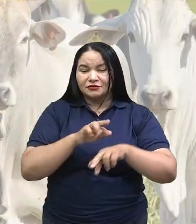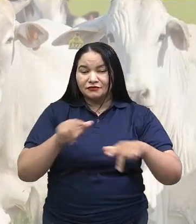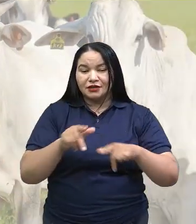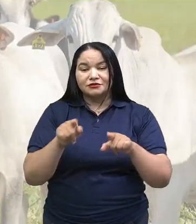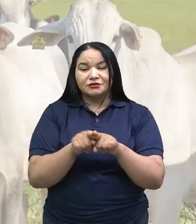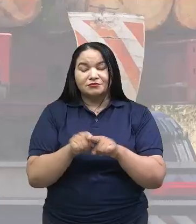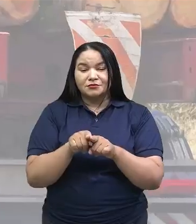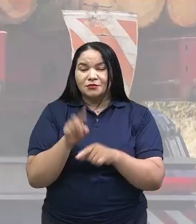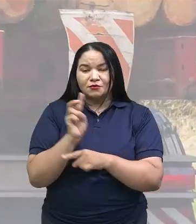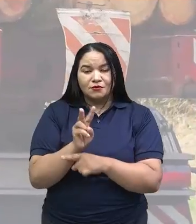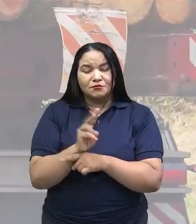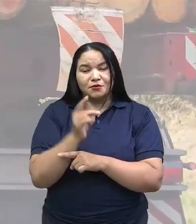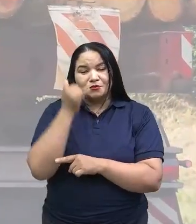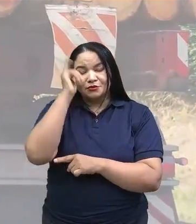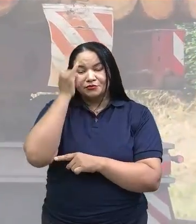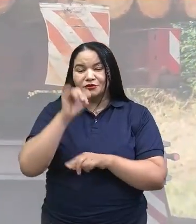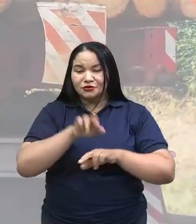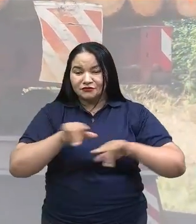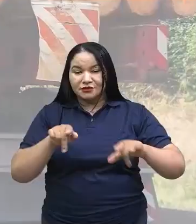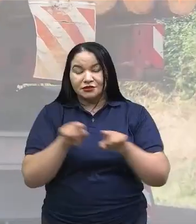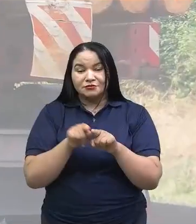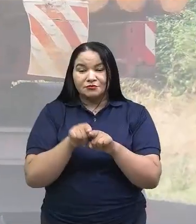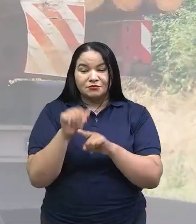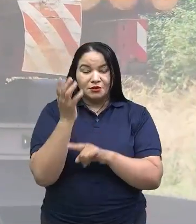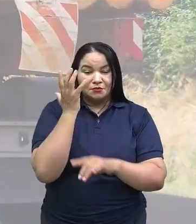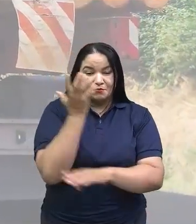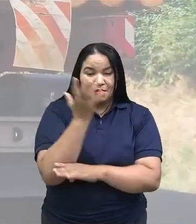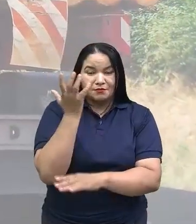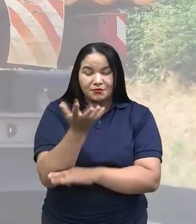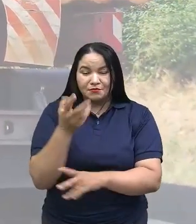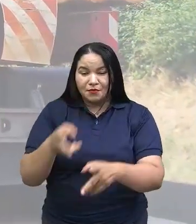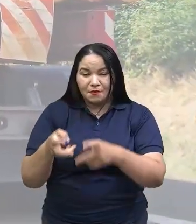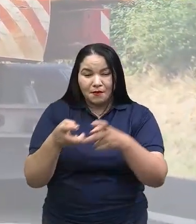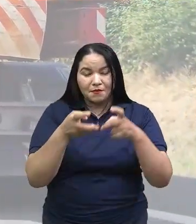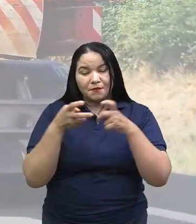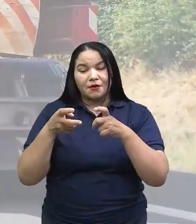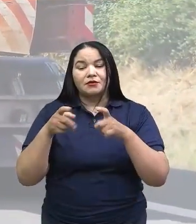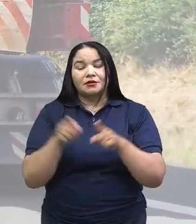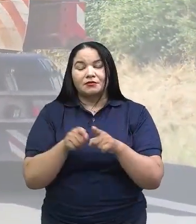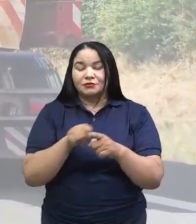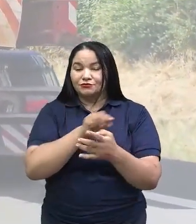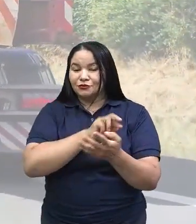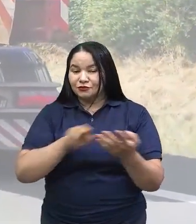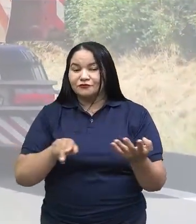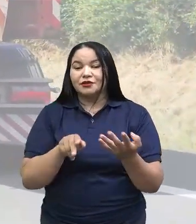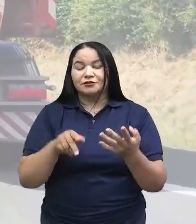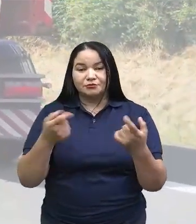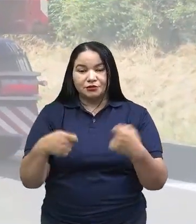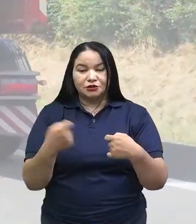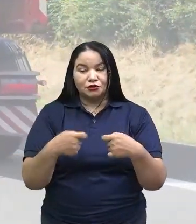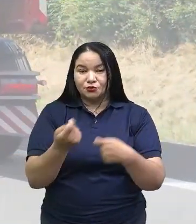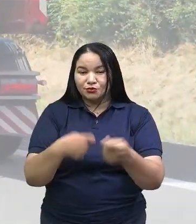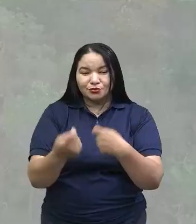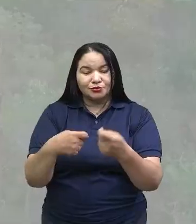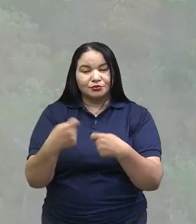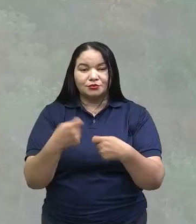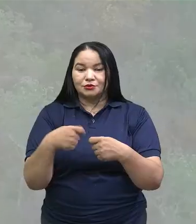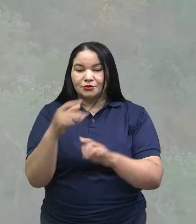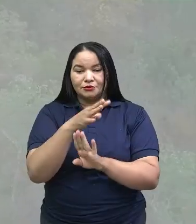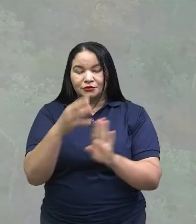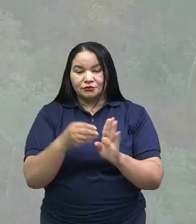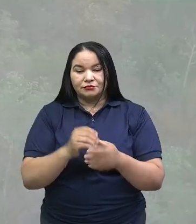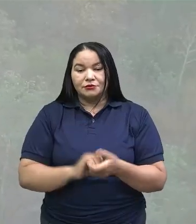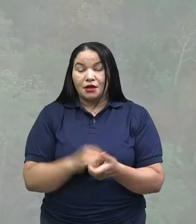soja e pecuária, além da exploração madeireira, representam grandes forças econômicas na Amazônia.